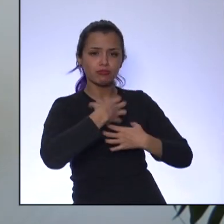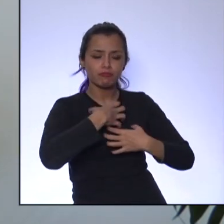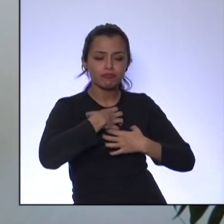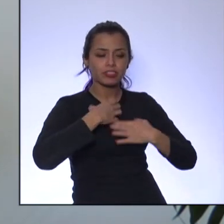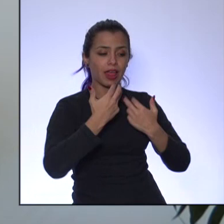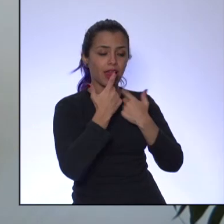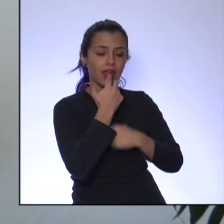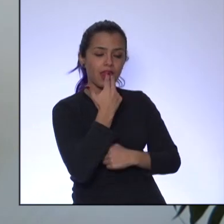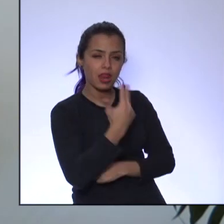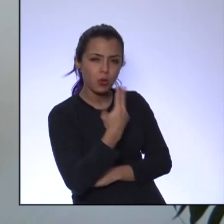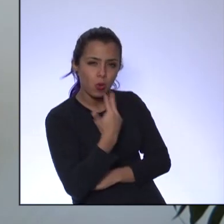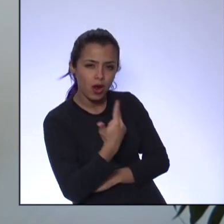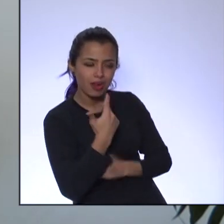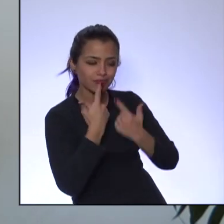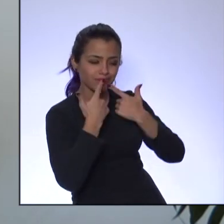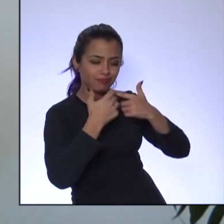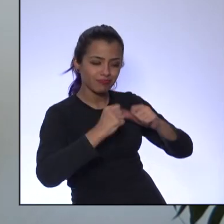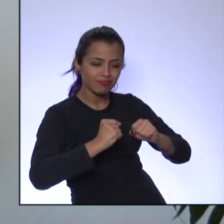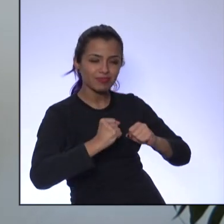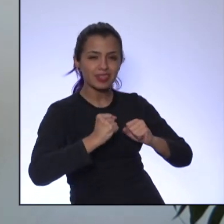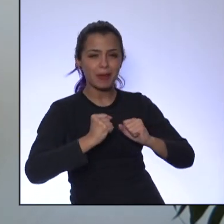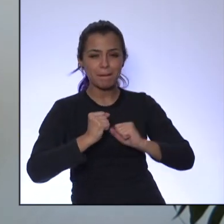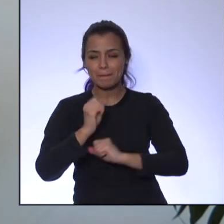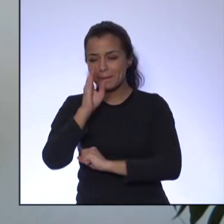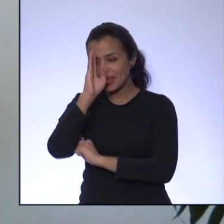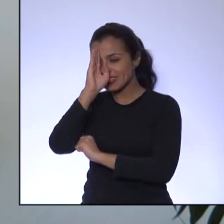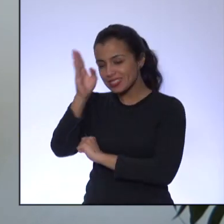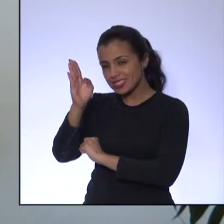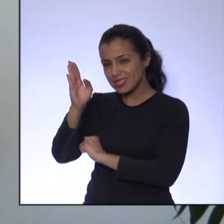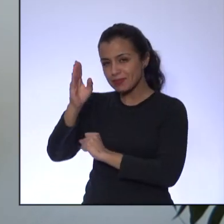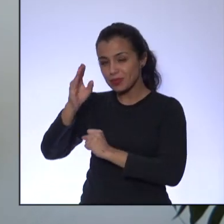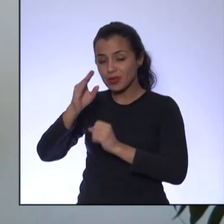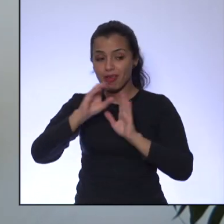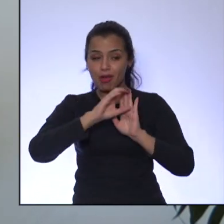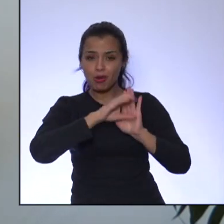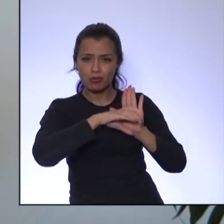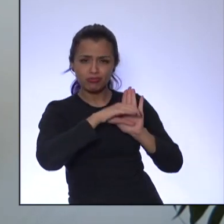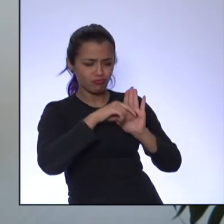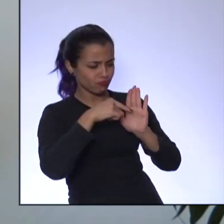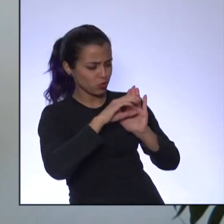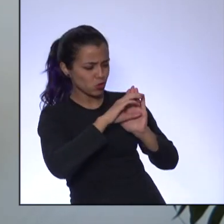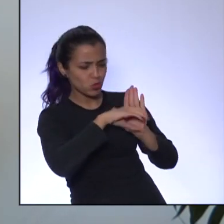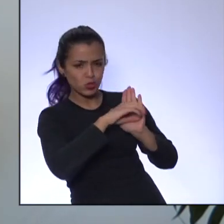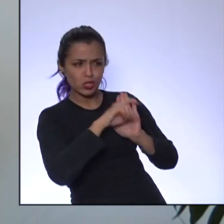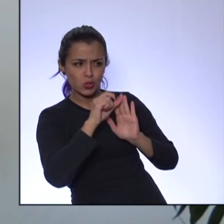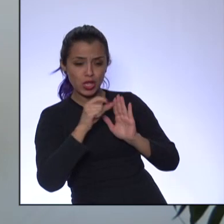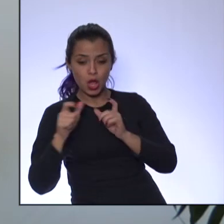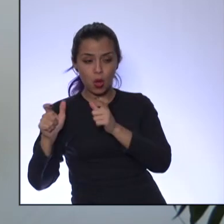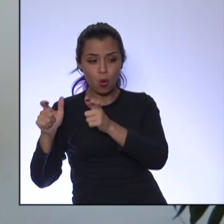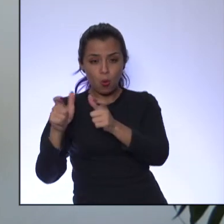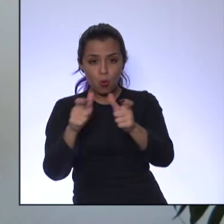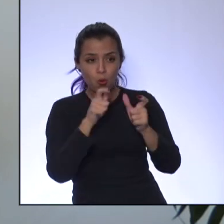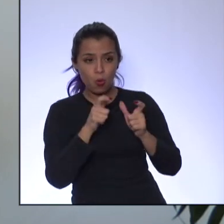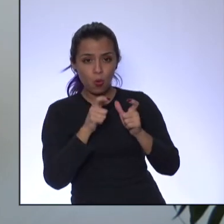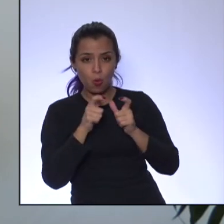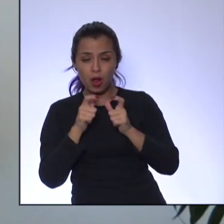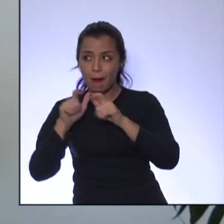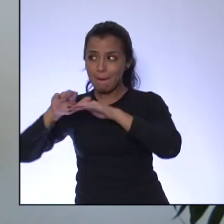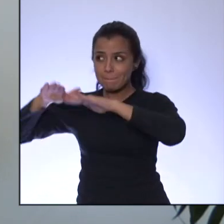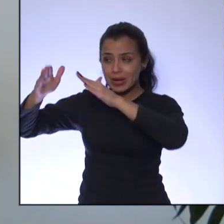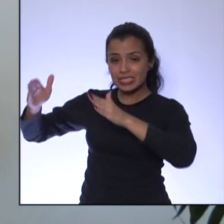e conceitos. E quais são esses conceitos? Espaço geográfico, lugar,